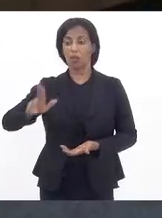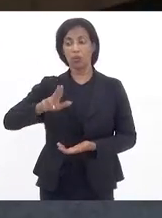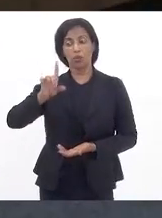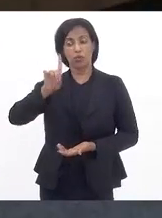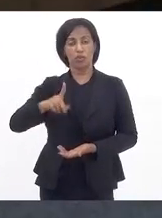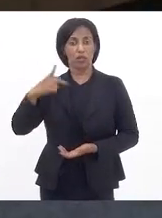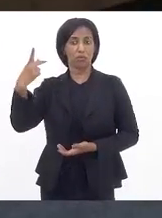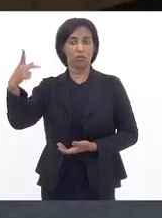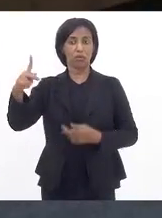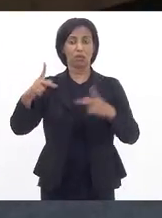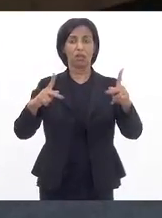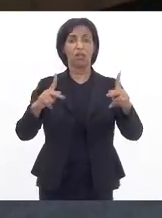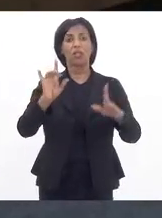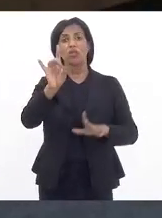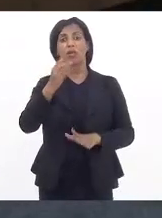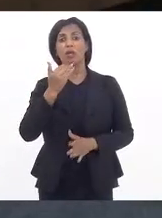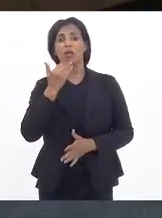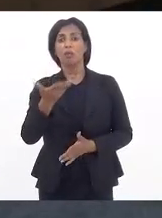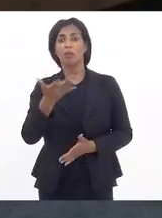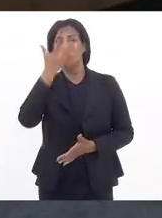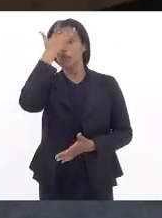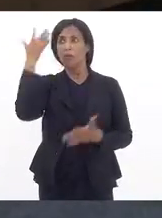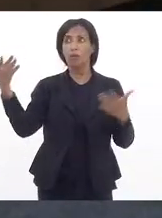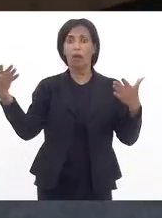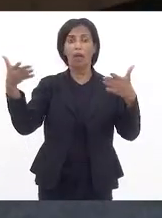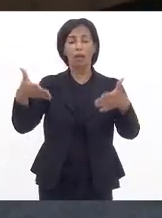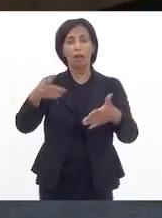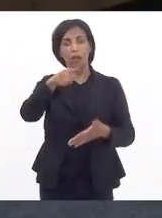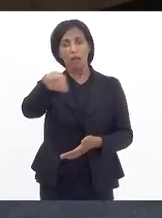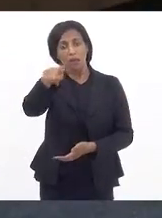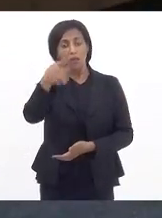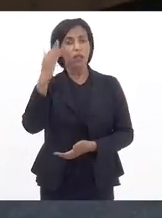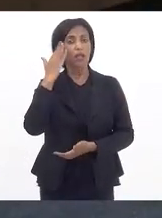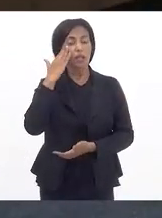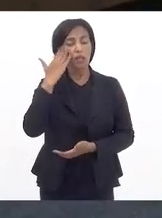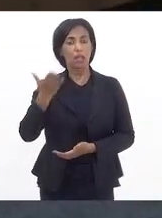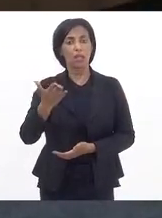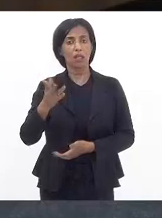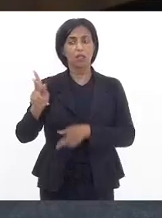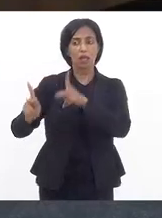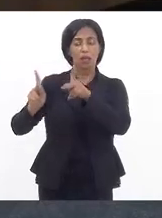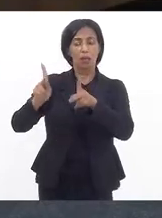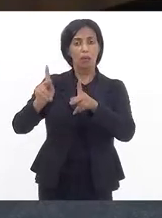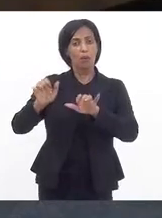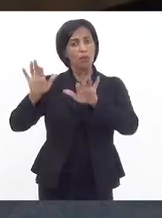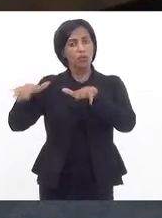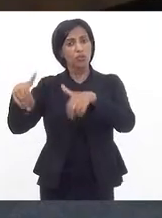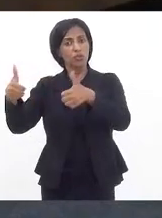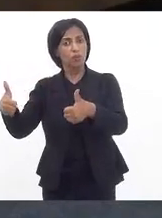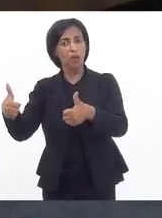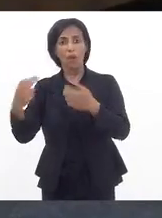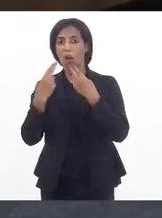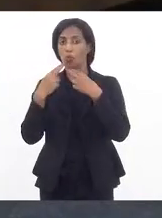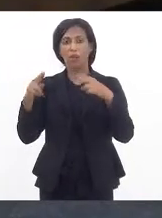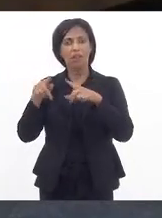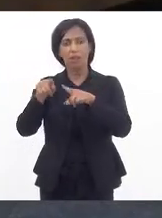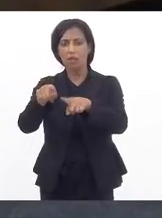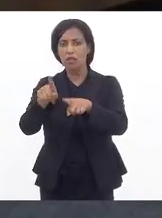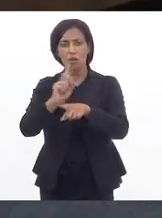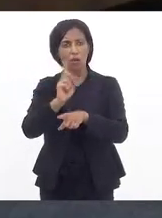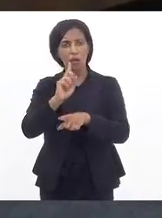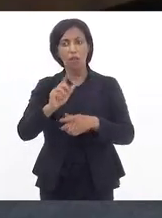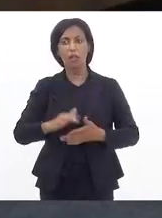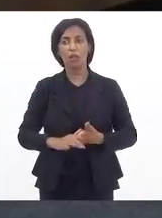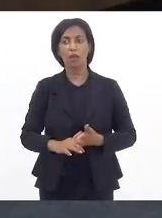direito deles beleza eu só queria pedir para o pessoal entrar e que a senhora entendesse que a população de bem ela não estava olhando a senhora